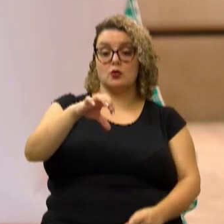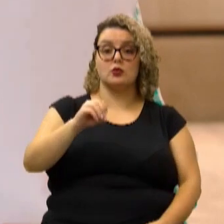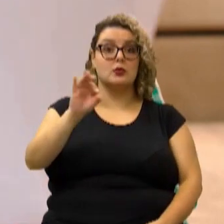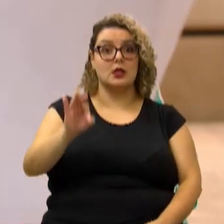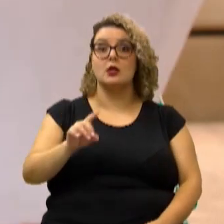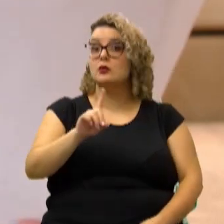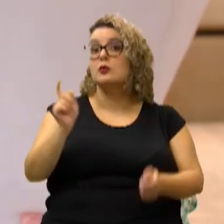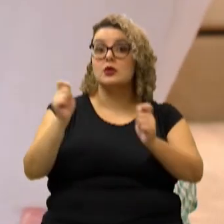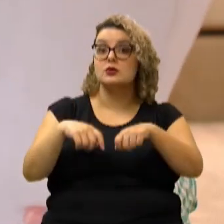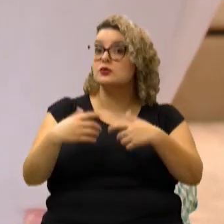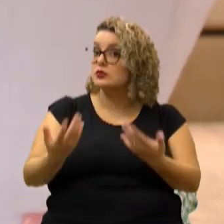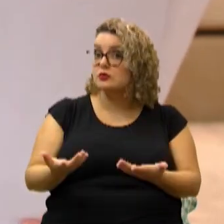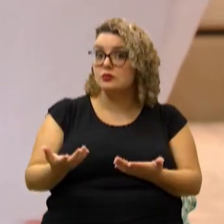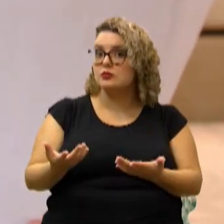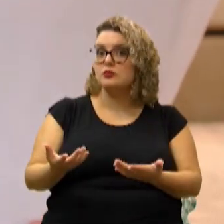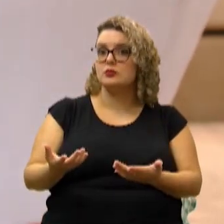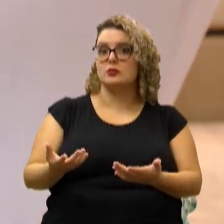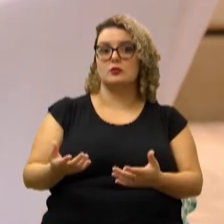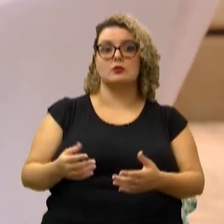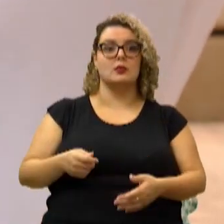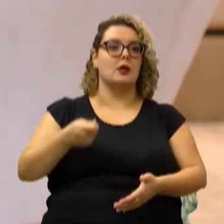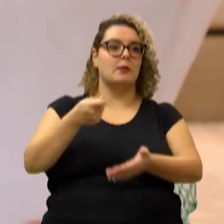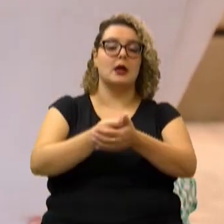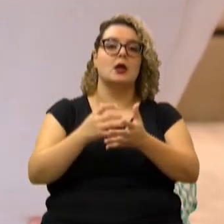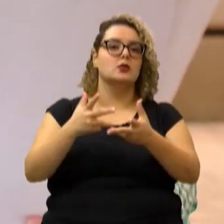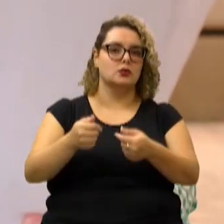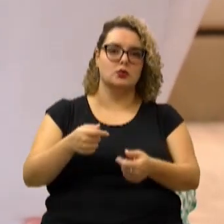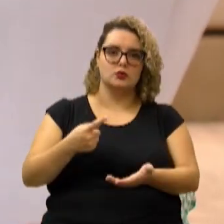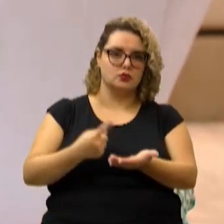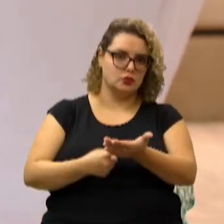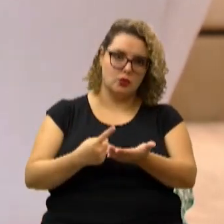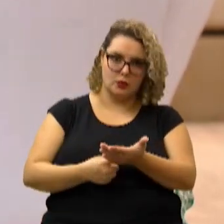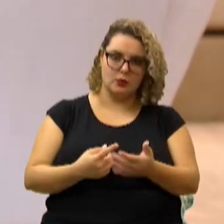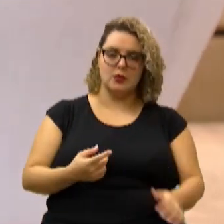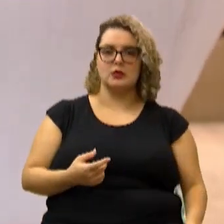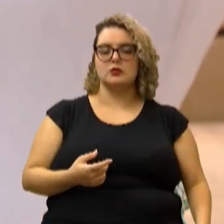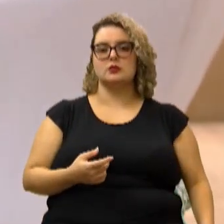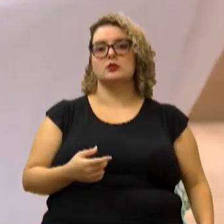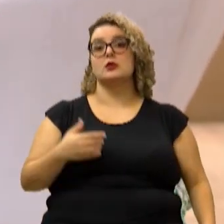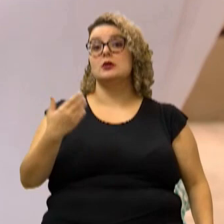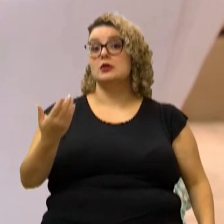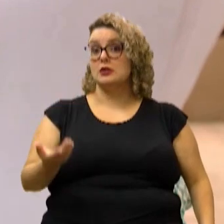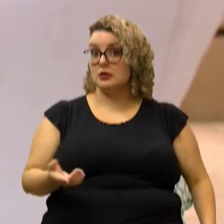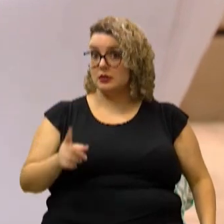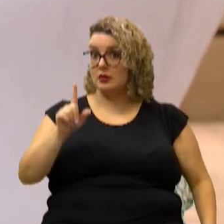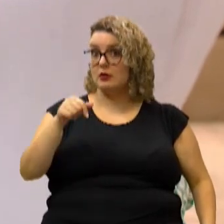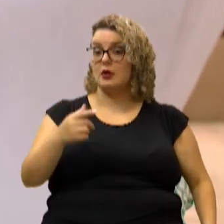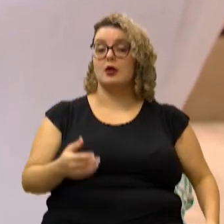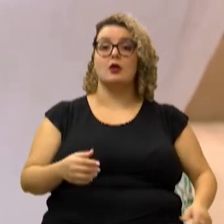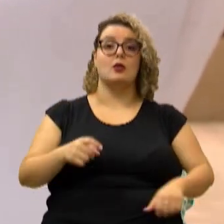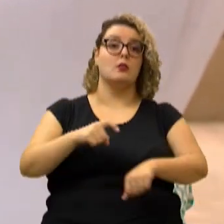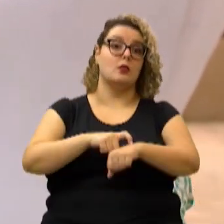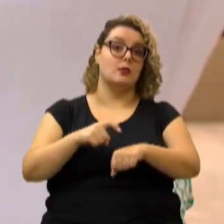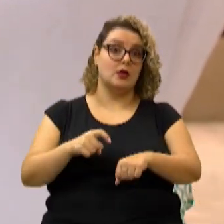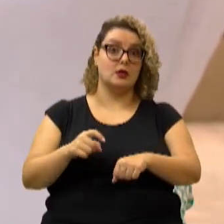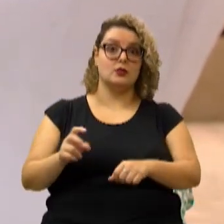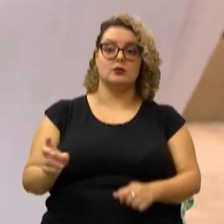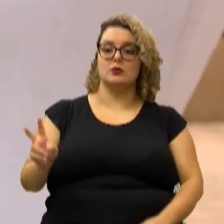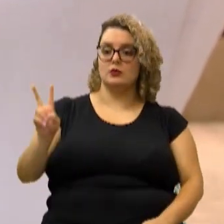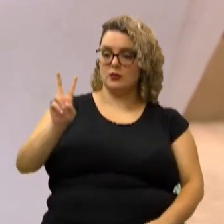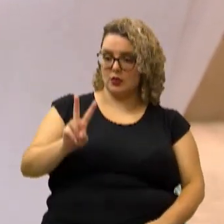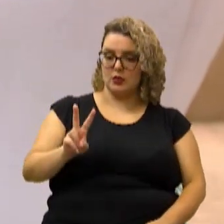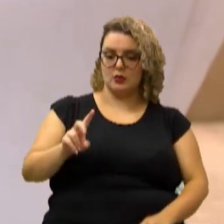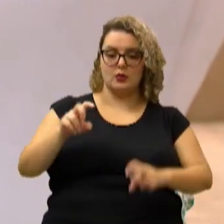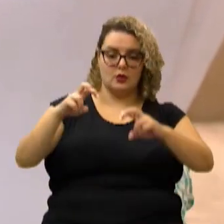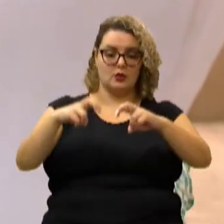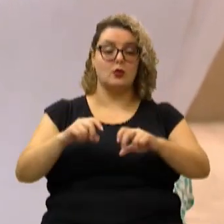90% não são suficientes para honrar todos os compromissos então é momento do casal